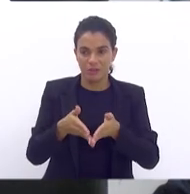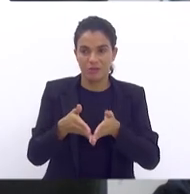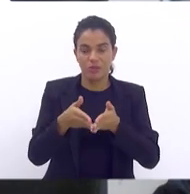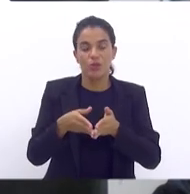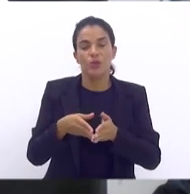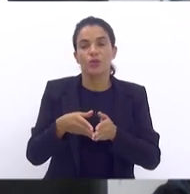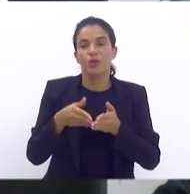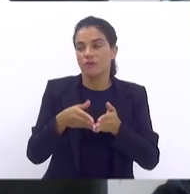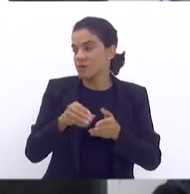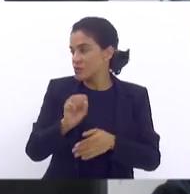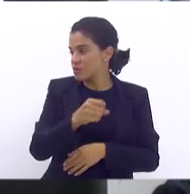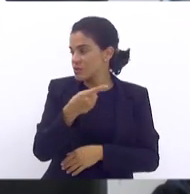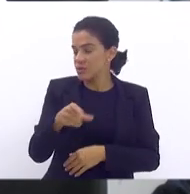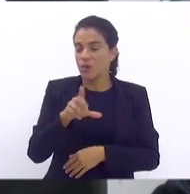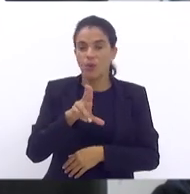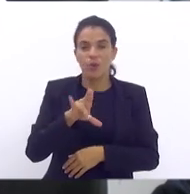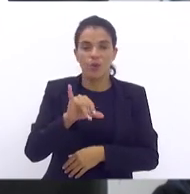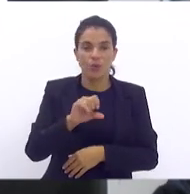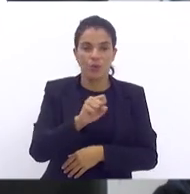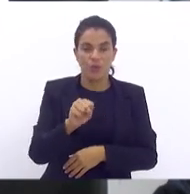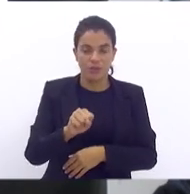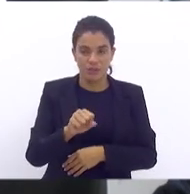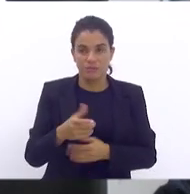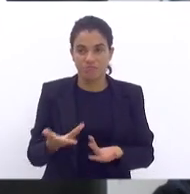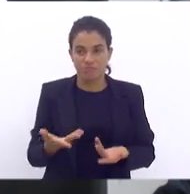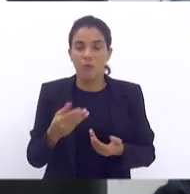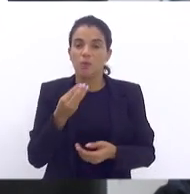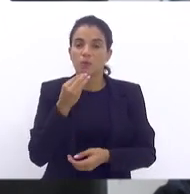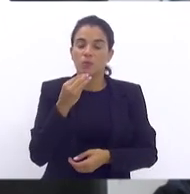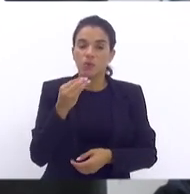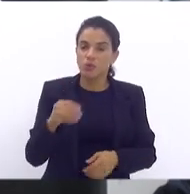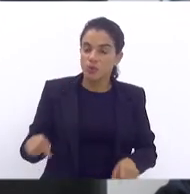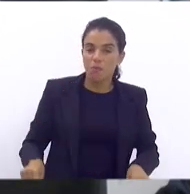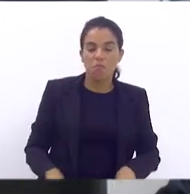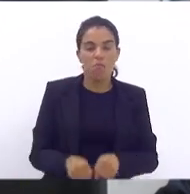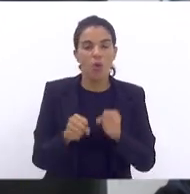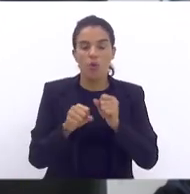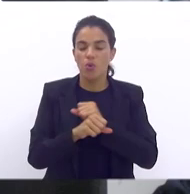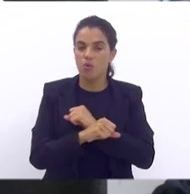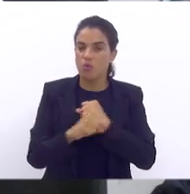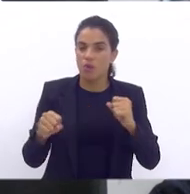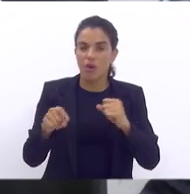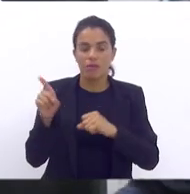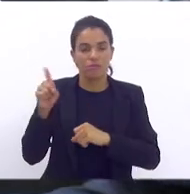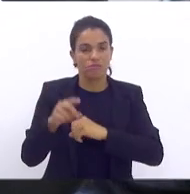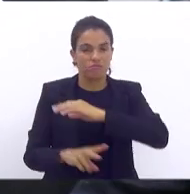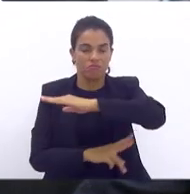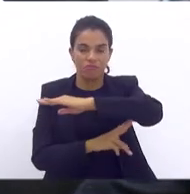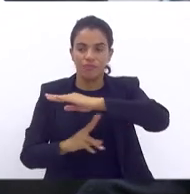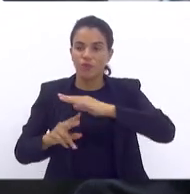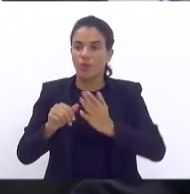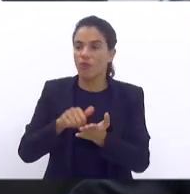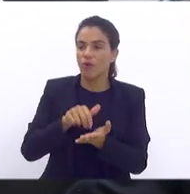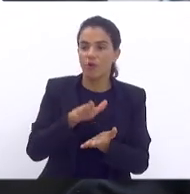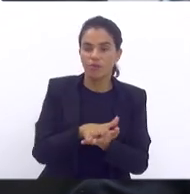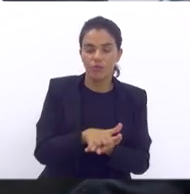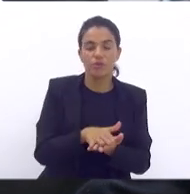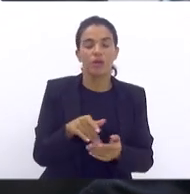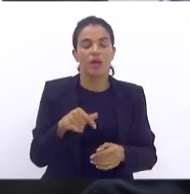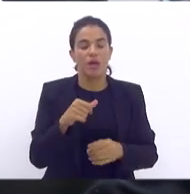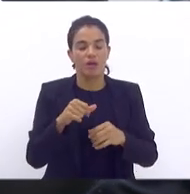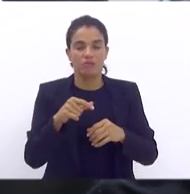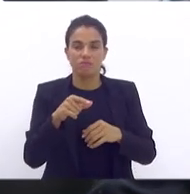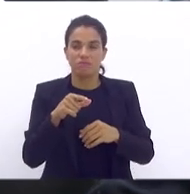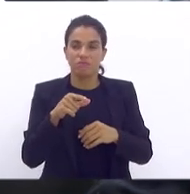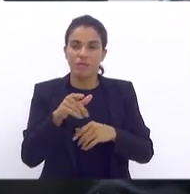São Luís com a ponte de Niterói, que poderia ter causado uma tragédia na Baía de Guanabara? Não tem resposta. Quais foram as sanções e multas aplicadas pelo Tribunal Marítimo